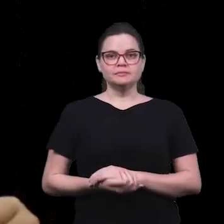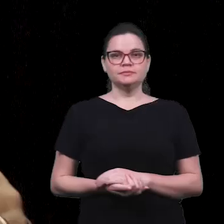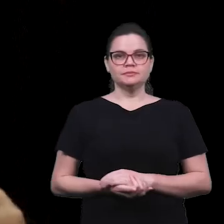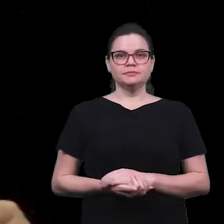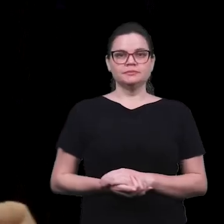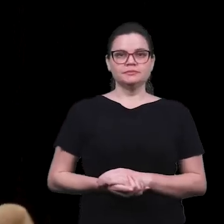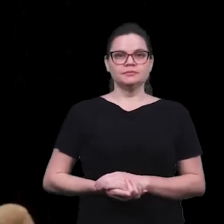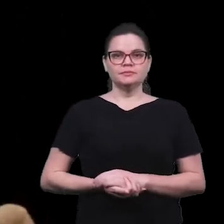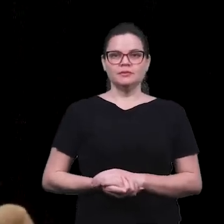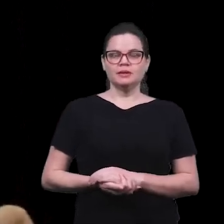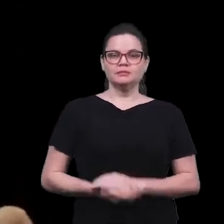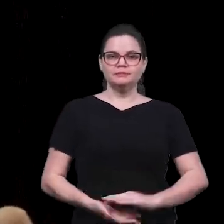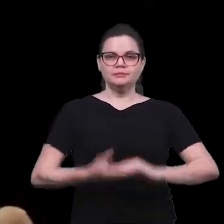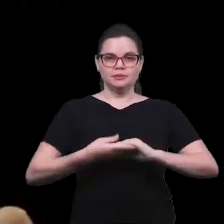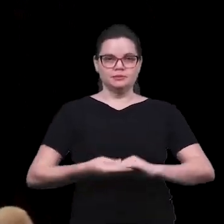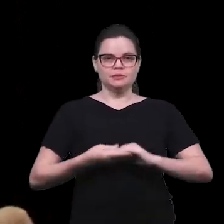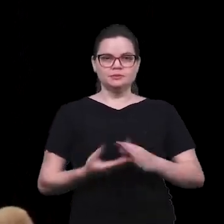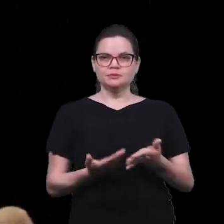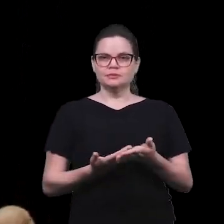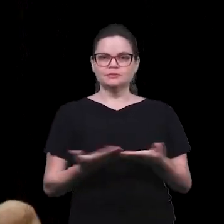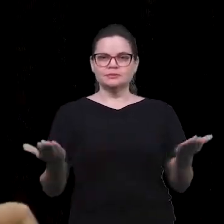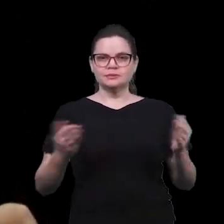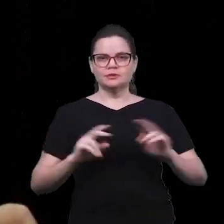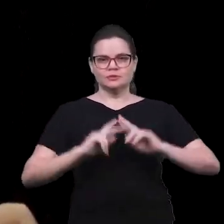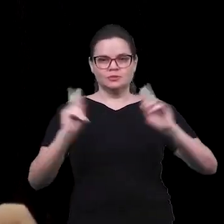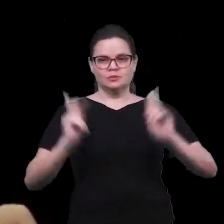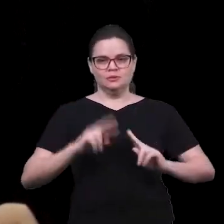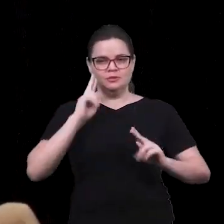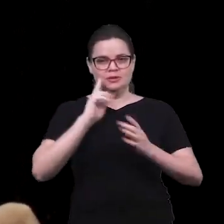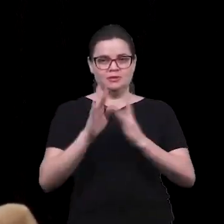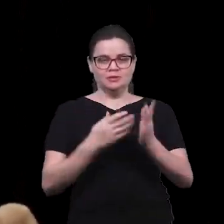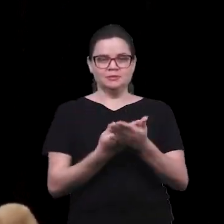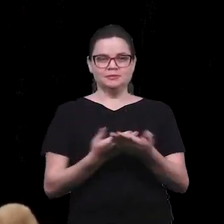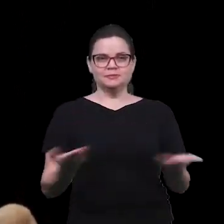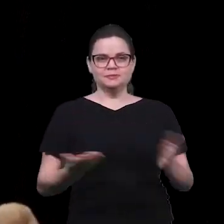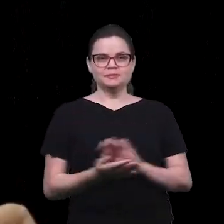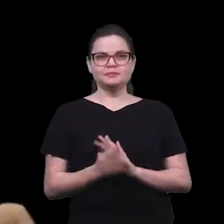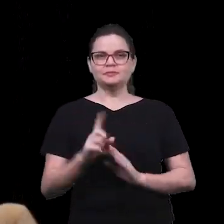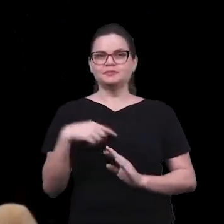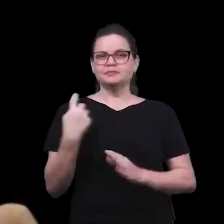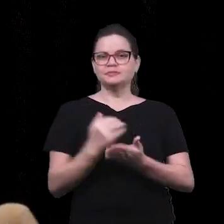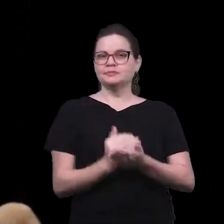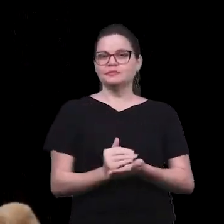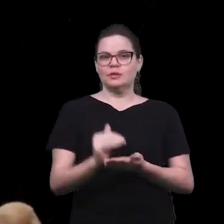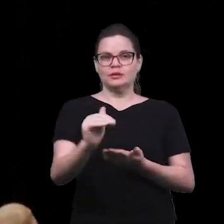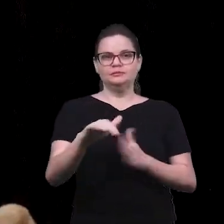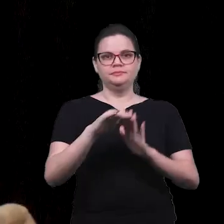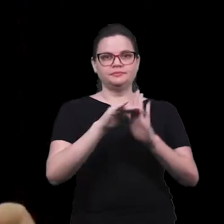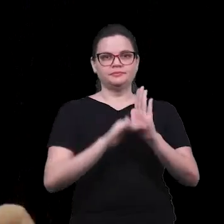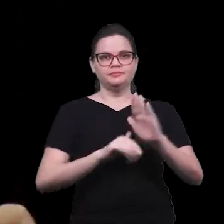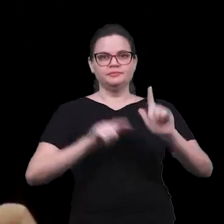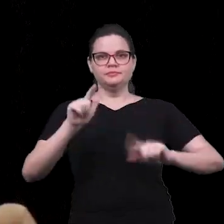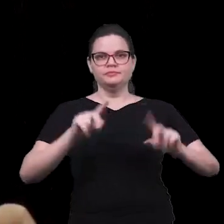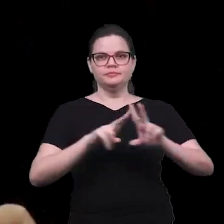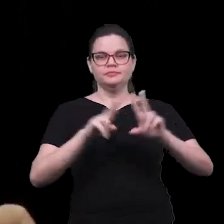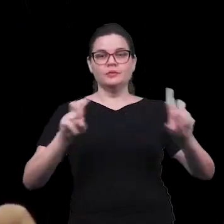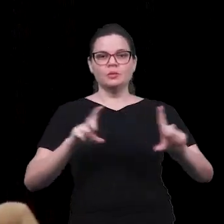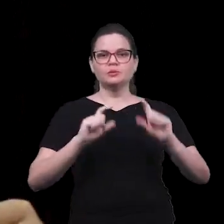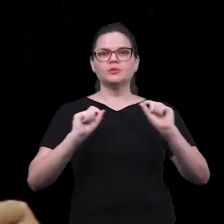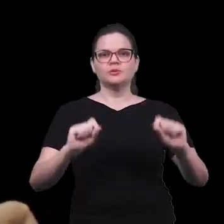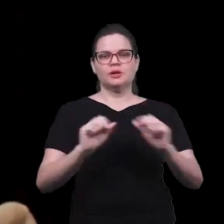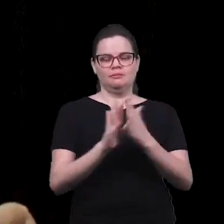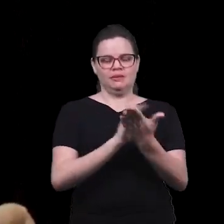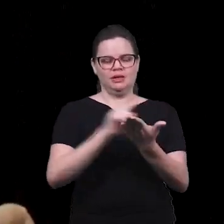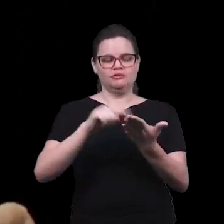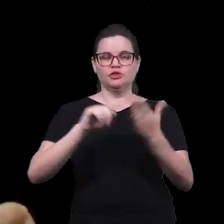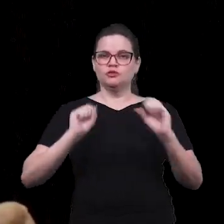Nós cumprimentamos a todos com a paz do Senhor Jesus. Estamos iniciando mais um programa Fortalecidos pela